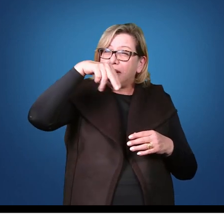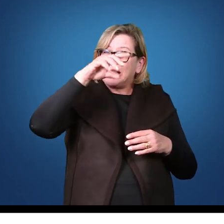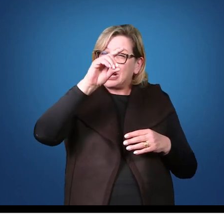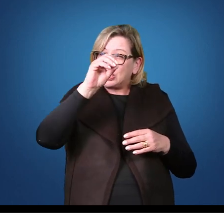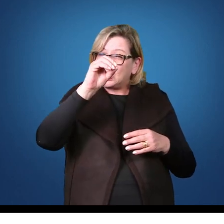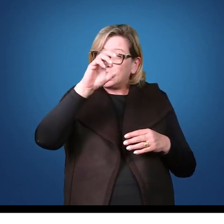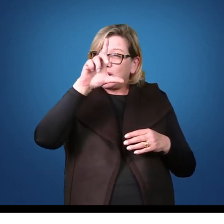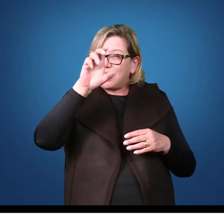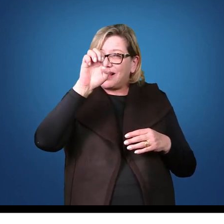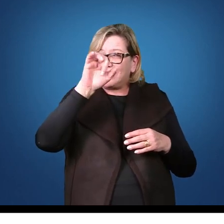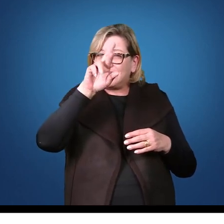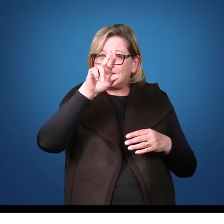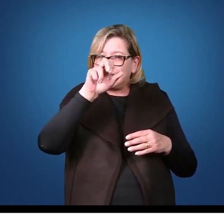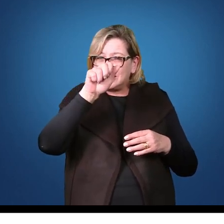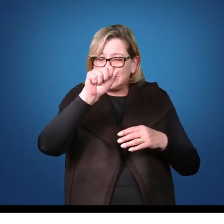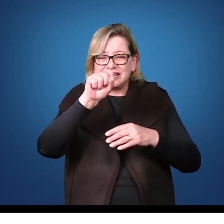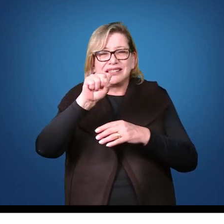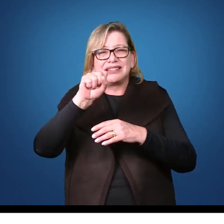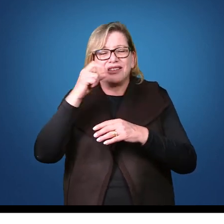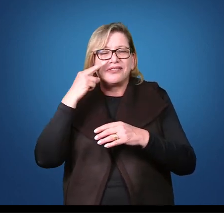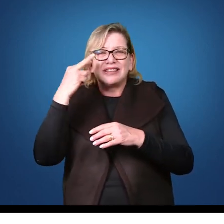Viela!